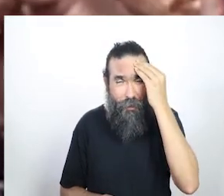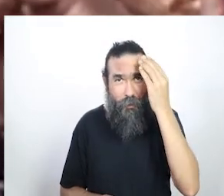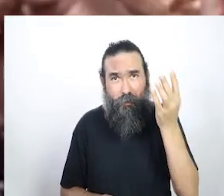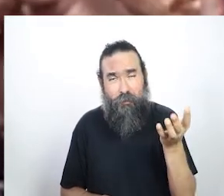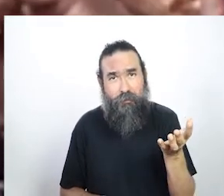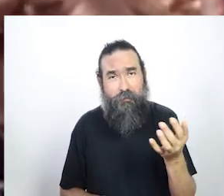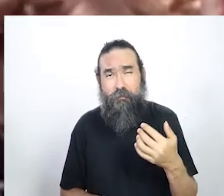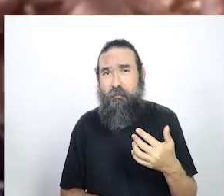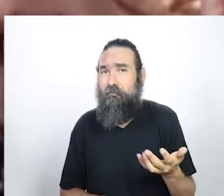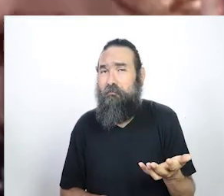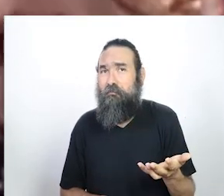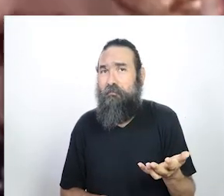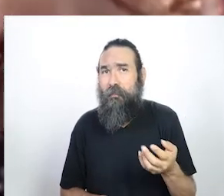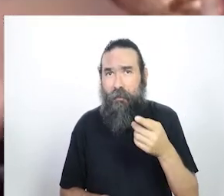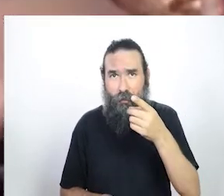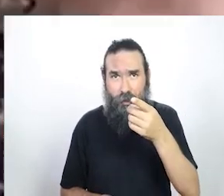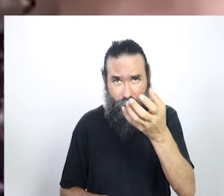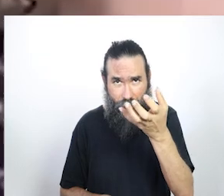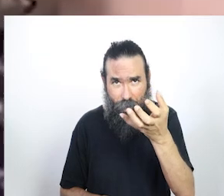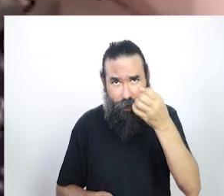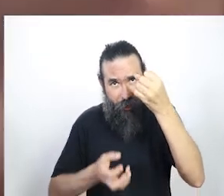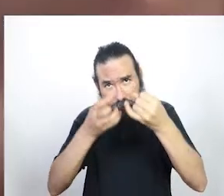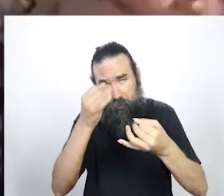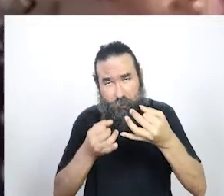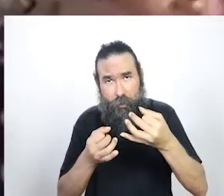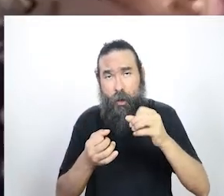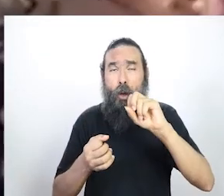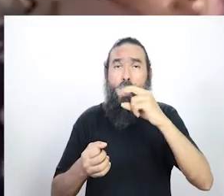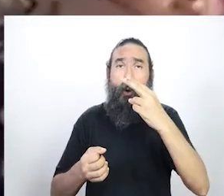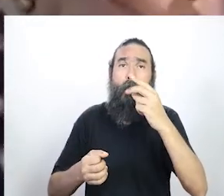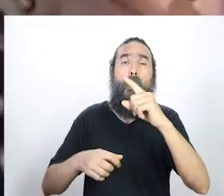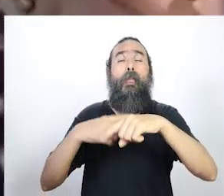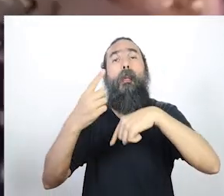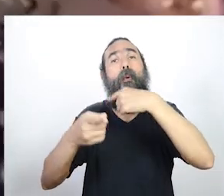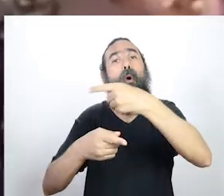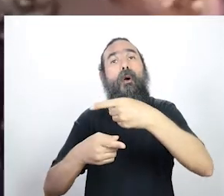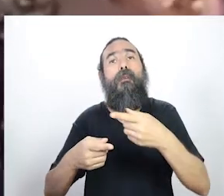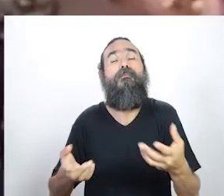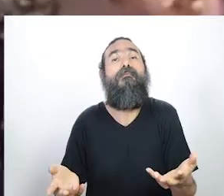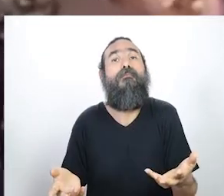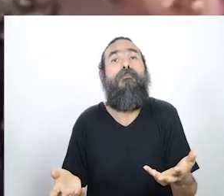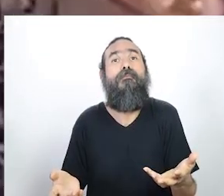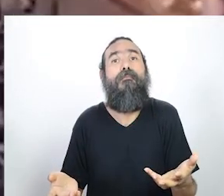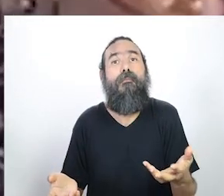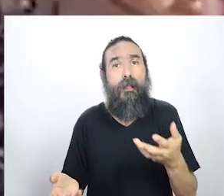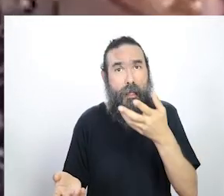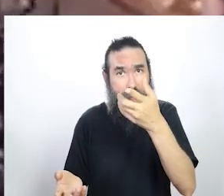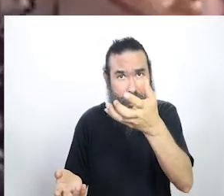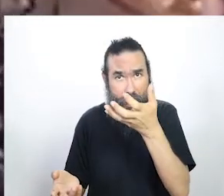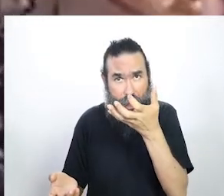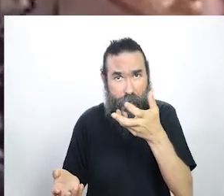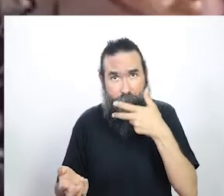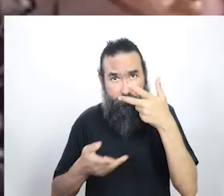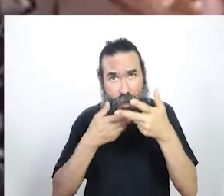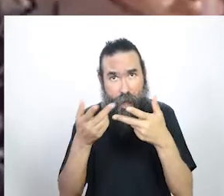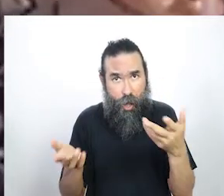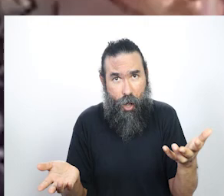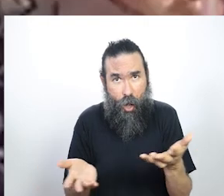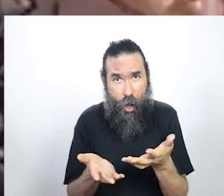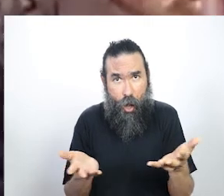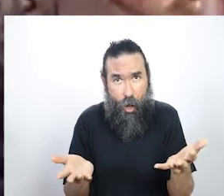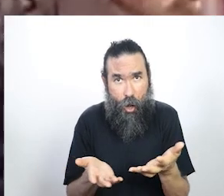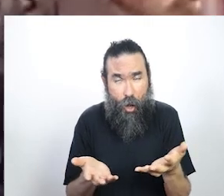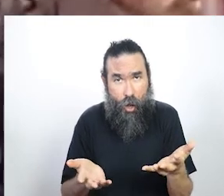Você entendeu? Não entendi se você quer esperar um pouco e ou volta depois? Ou quer